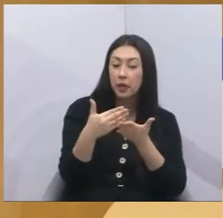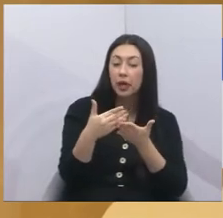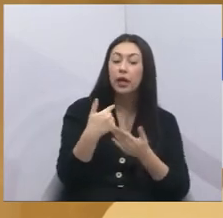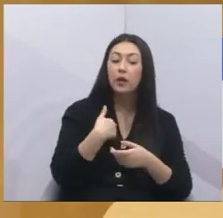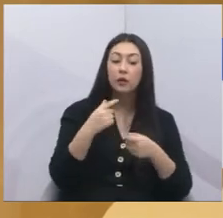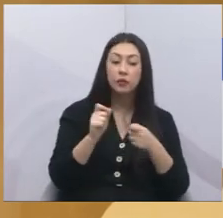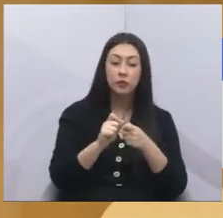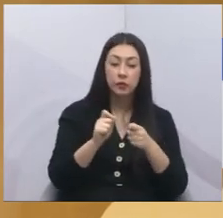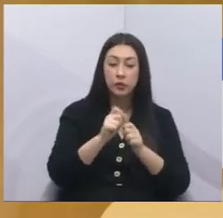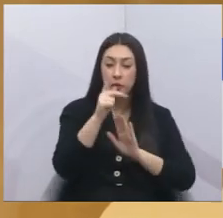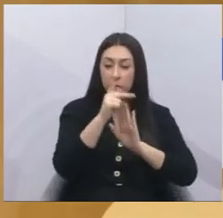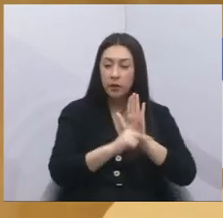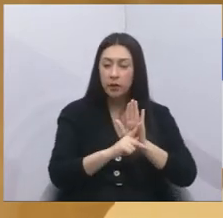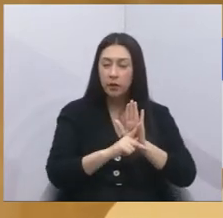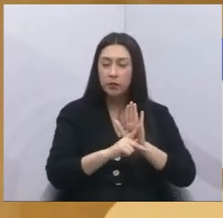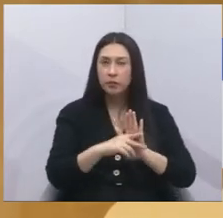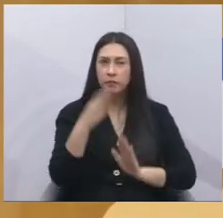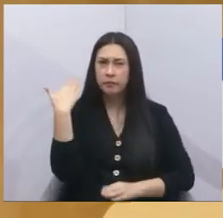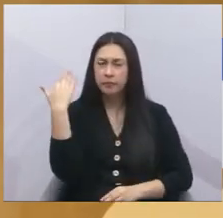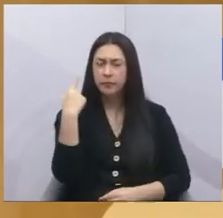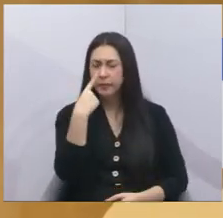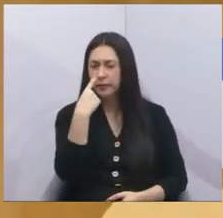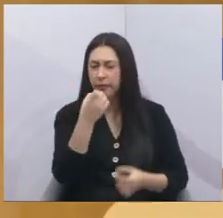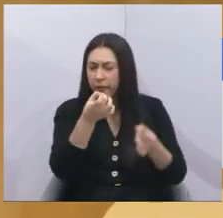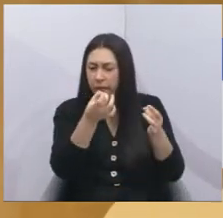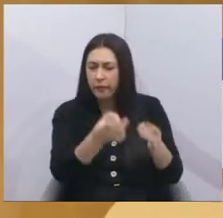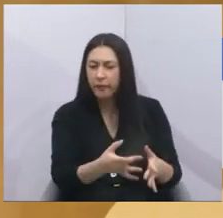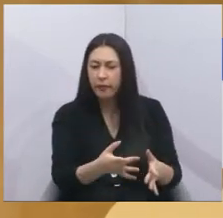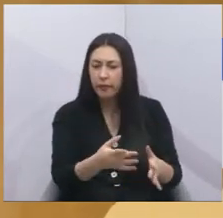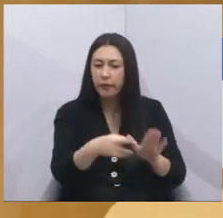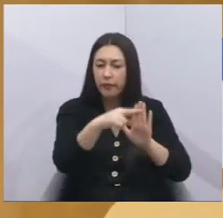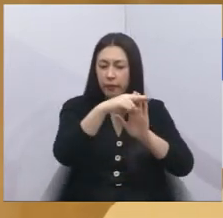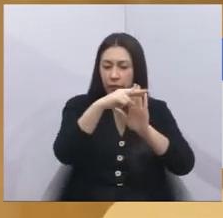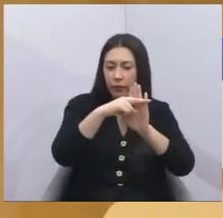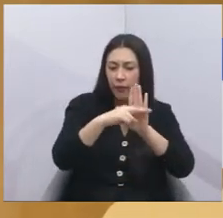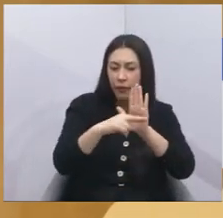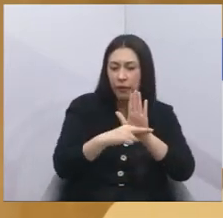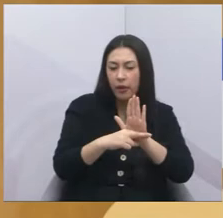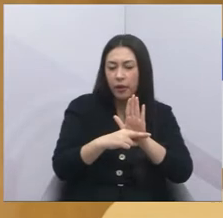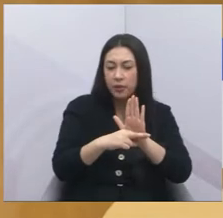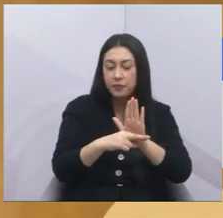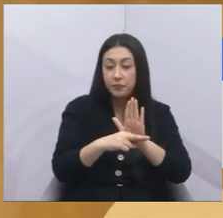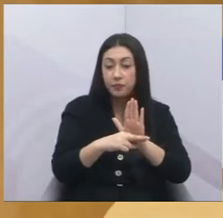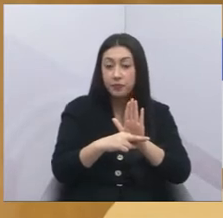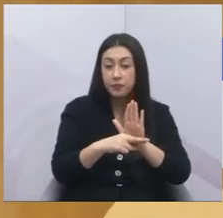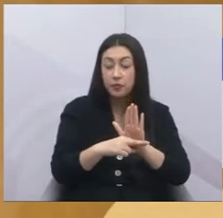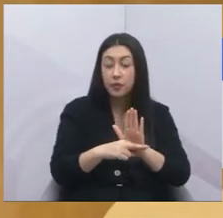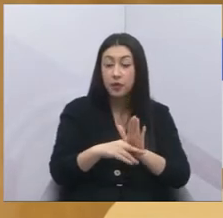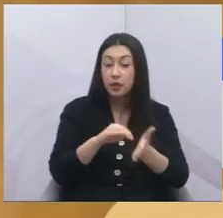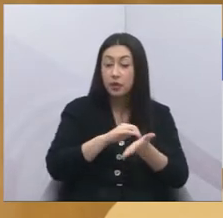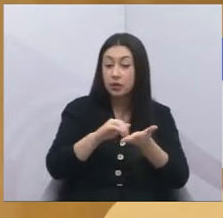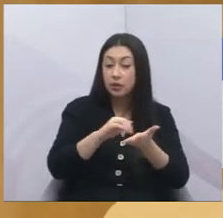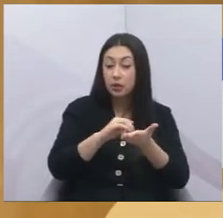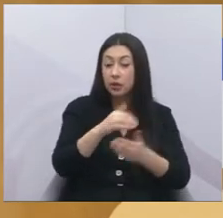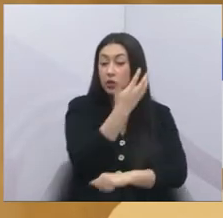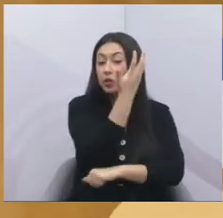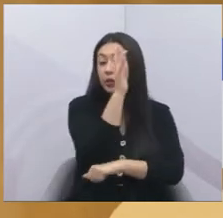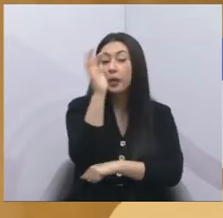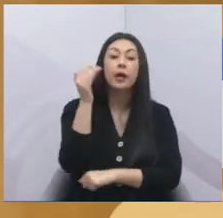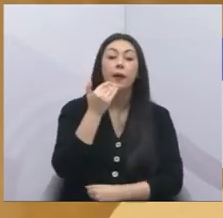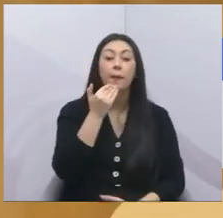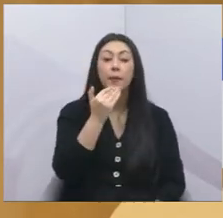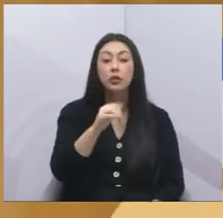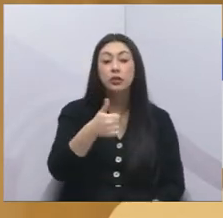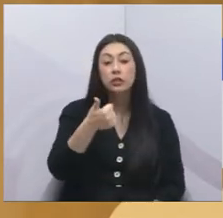projeto do lixo na cidade, para a gente regulamentar esse descarte irregular do lixo. A Secretaria de Meio Ambiente pediu